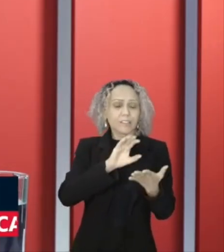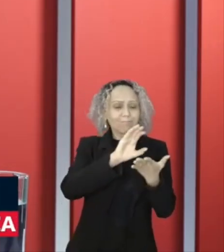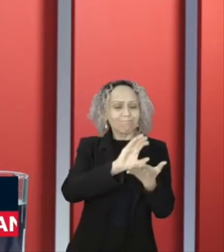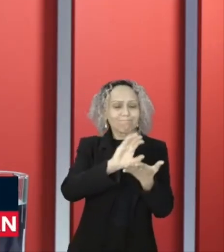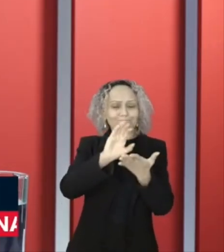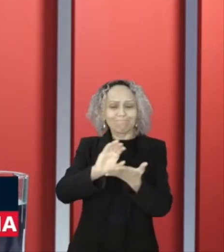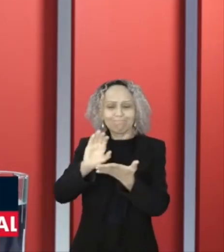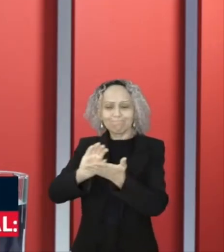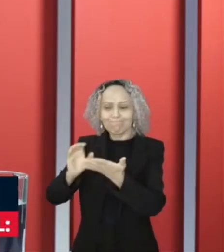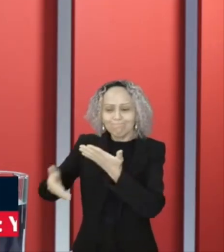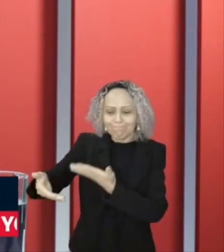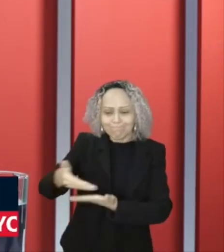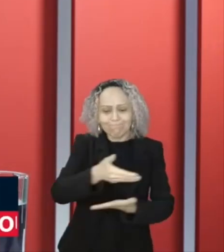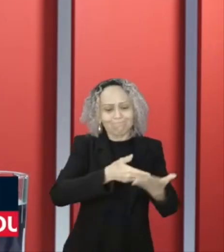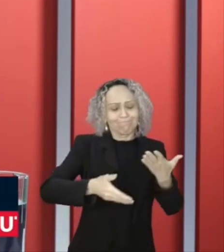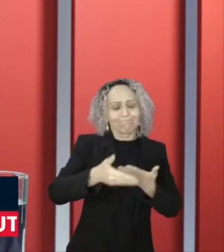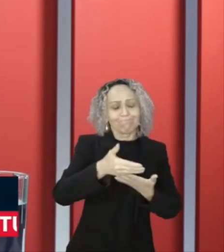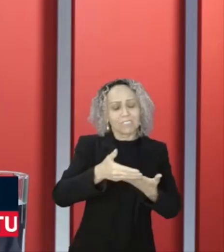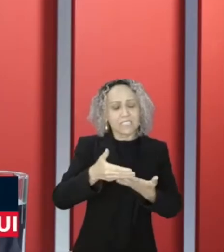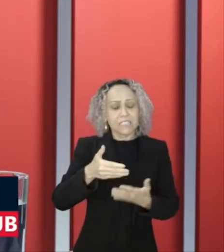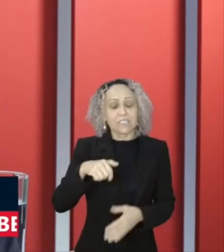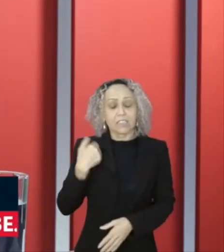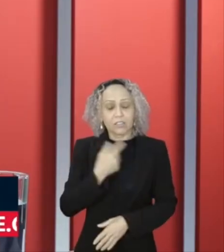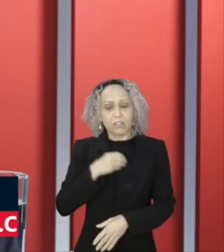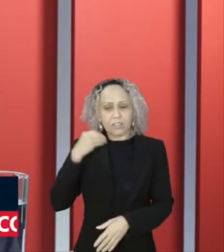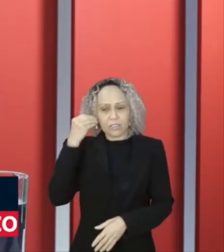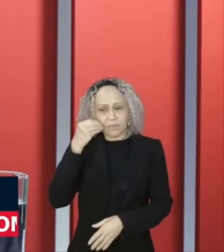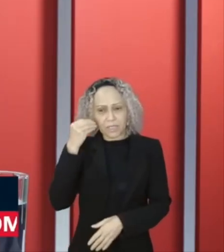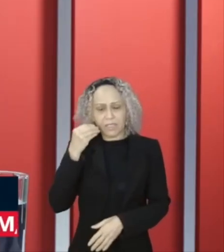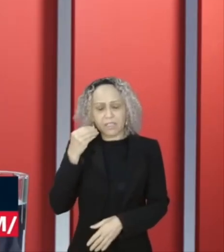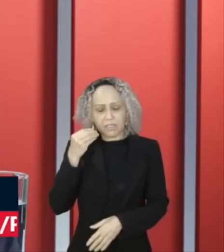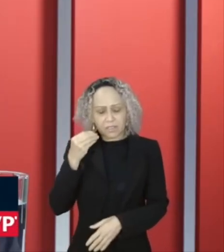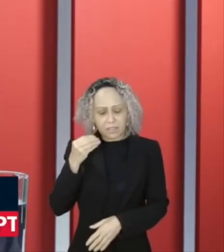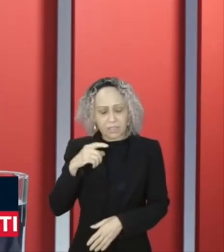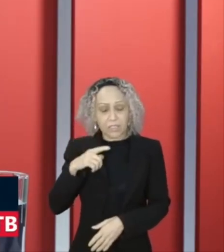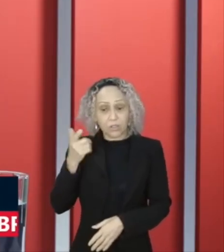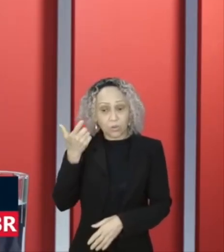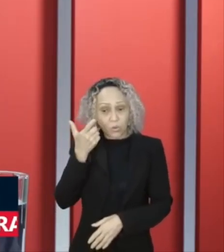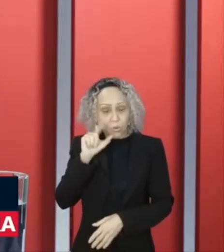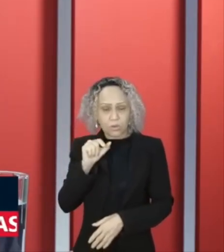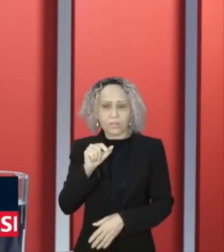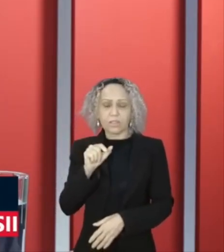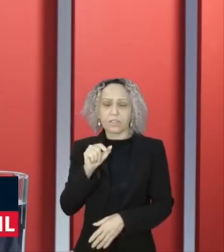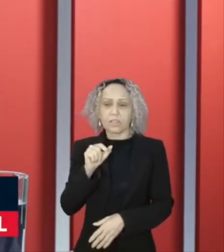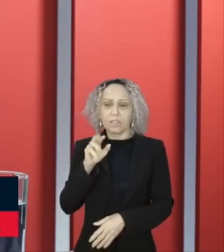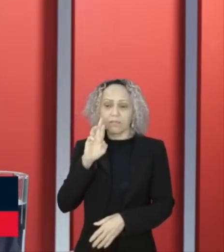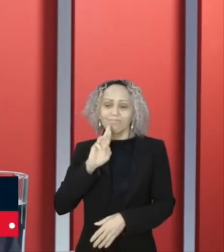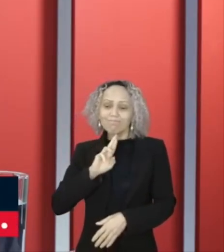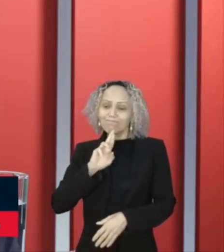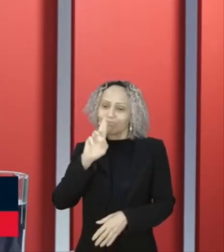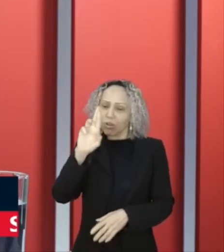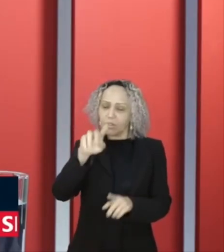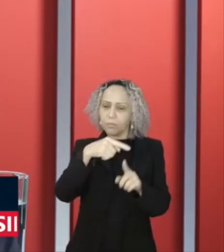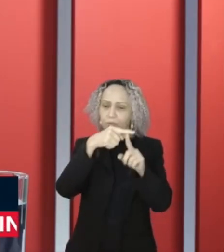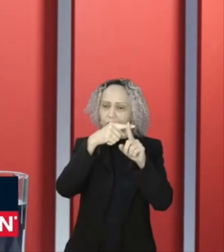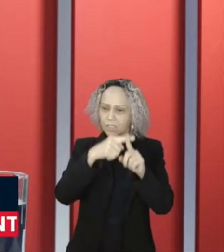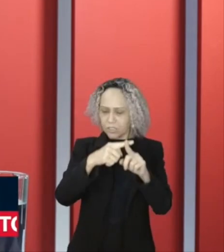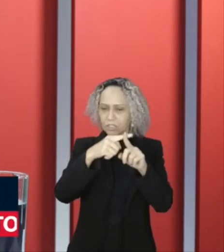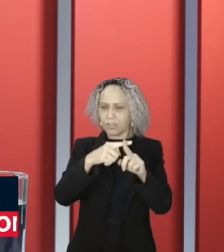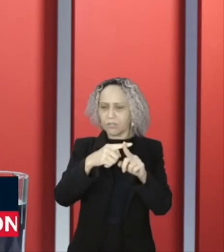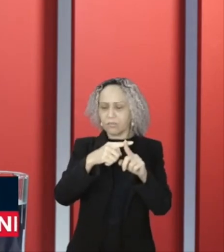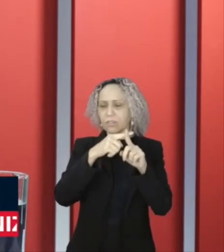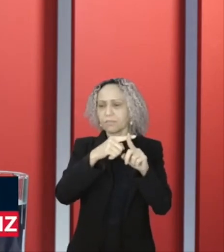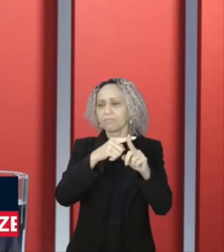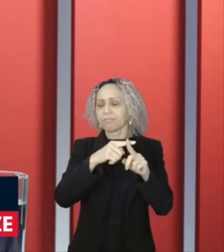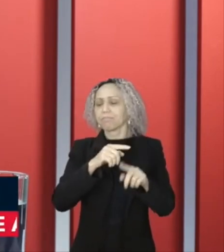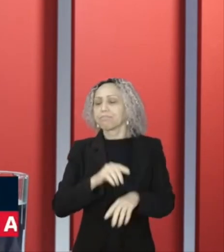da nossa experiência, consolidá-los e também corrigir eventuais problemas que tenhamos